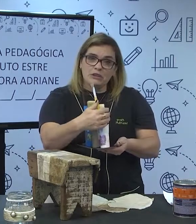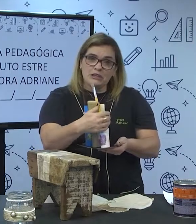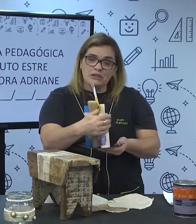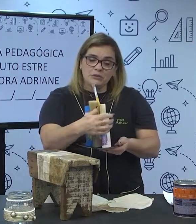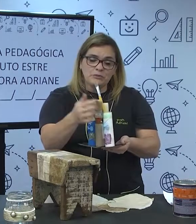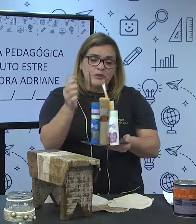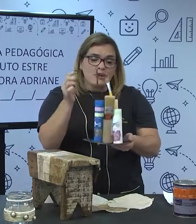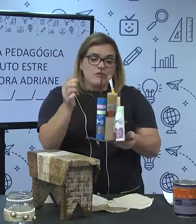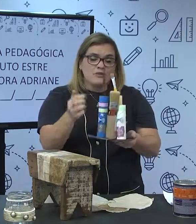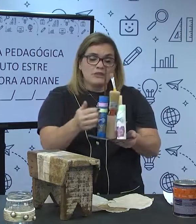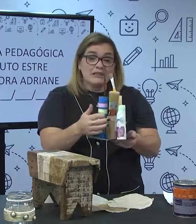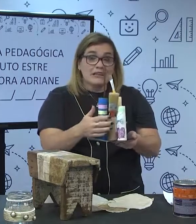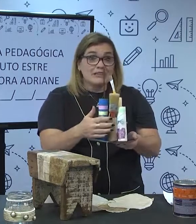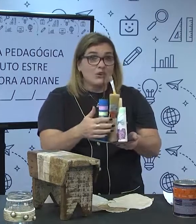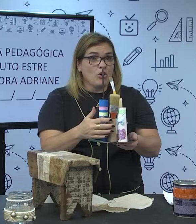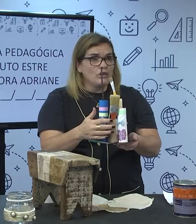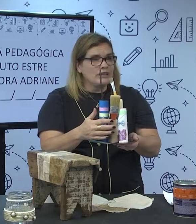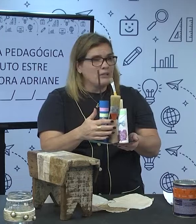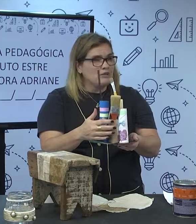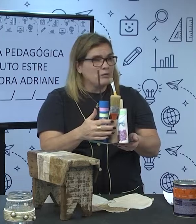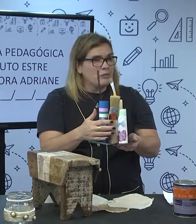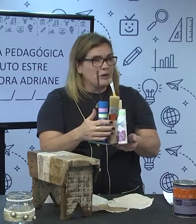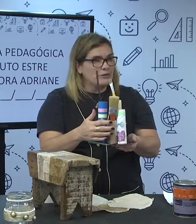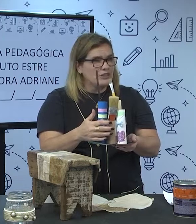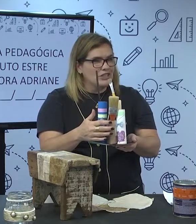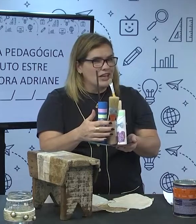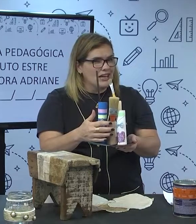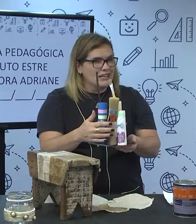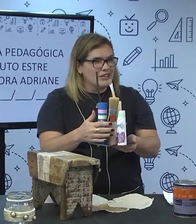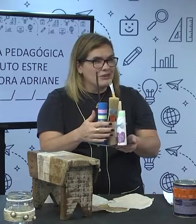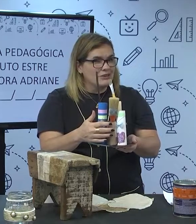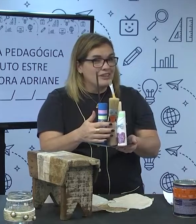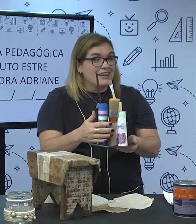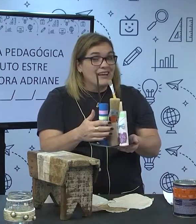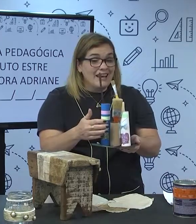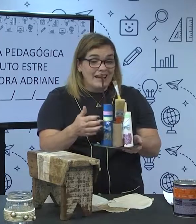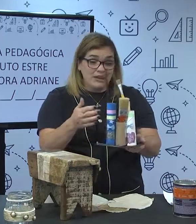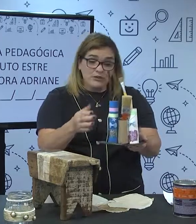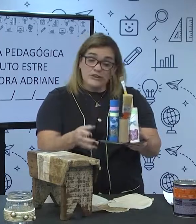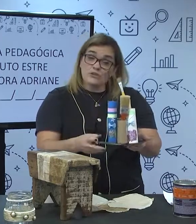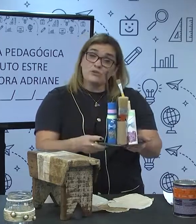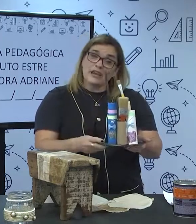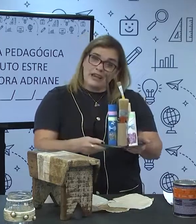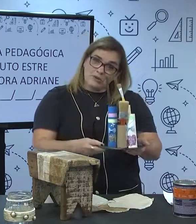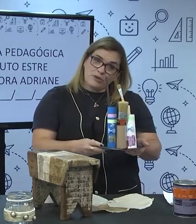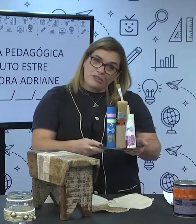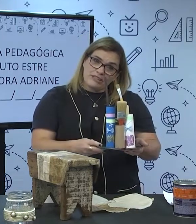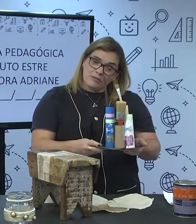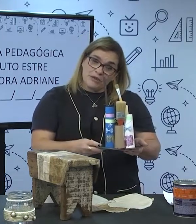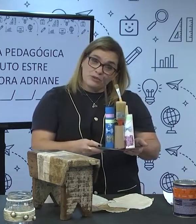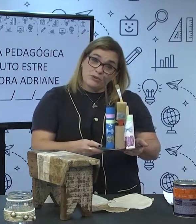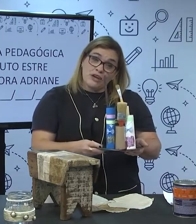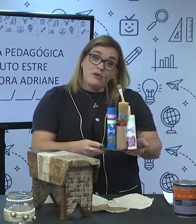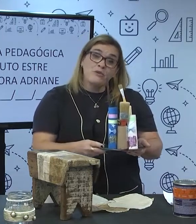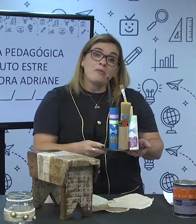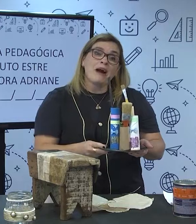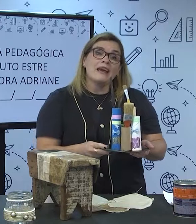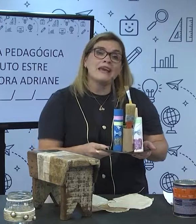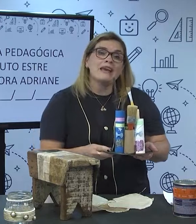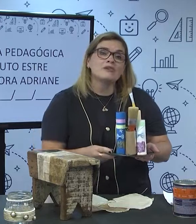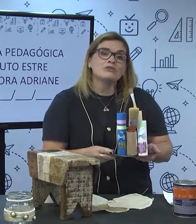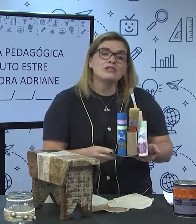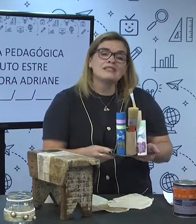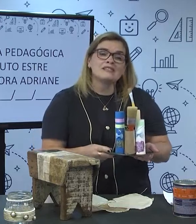papel alumínio, vou ter aqui rolinho de papel higiênico. É, eu fiz um reaproveitamento,